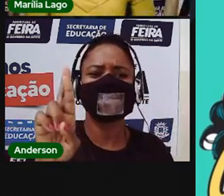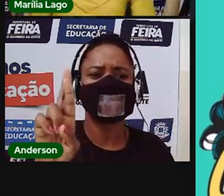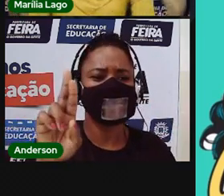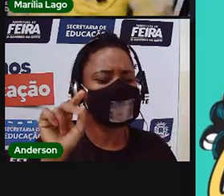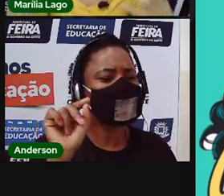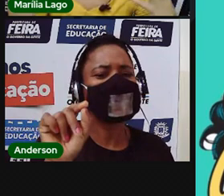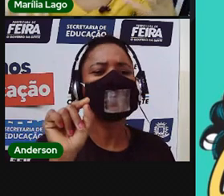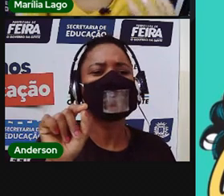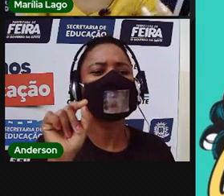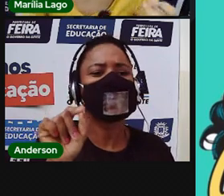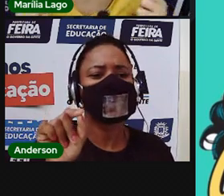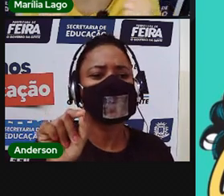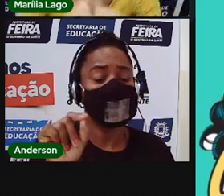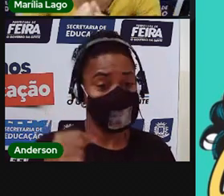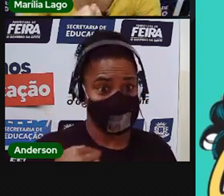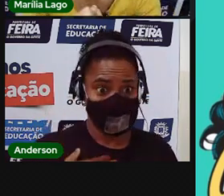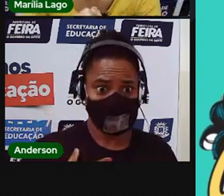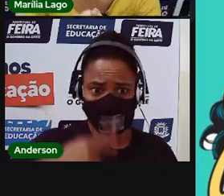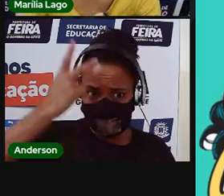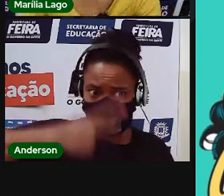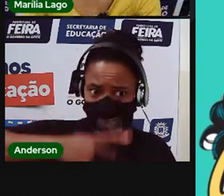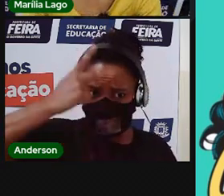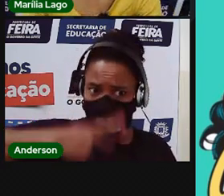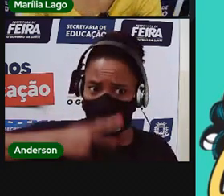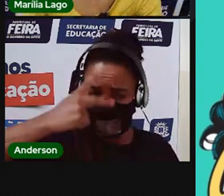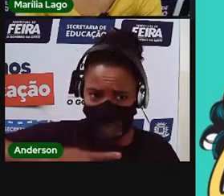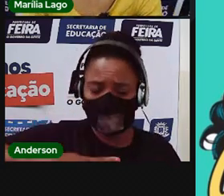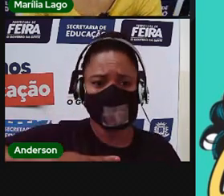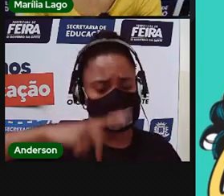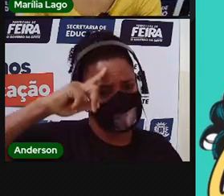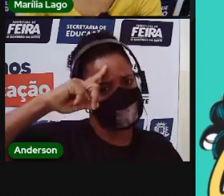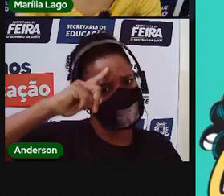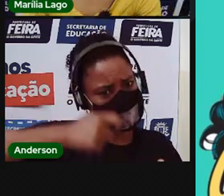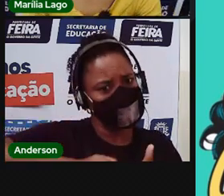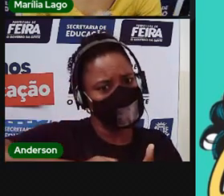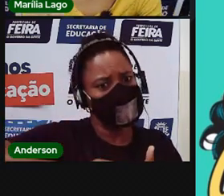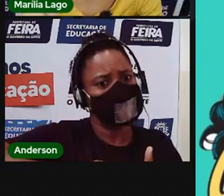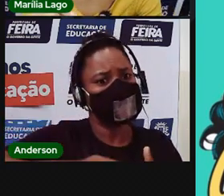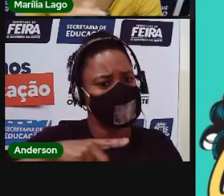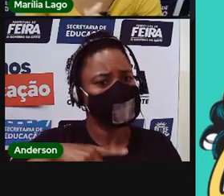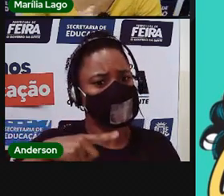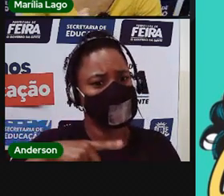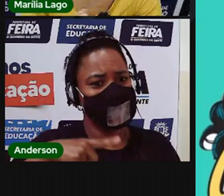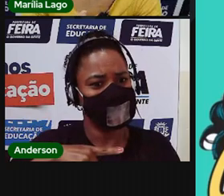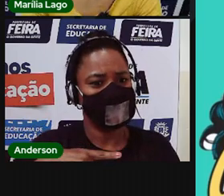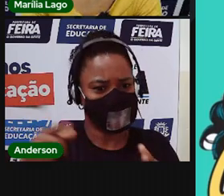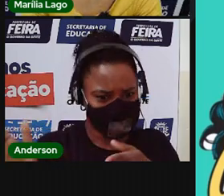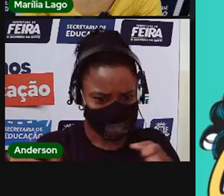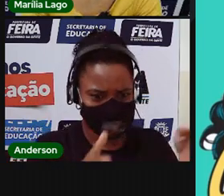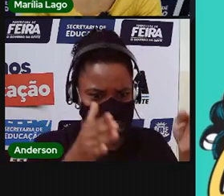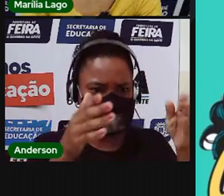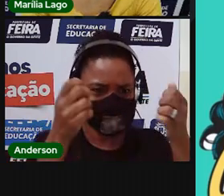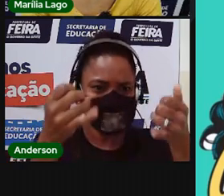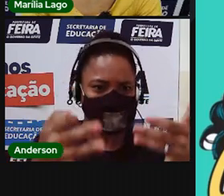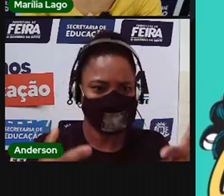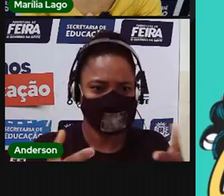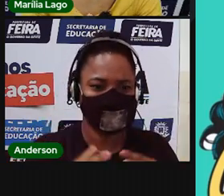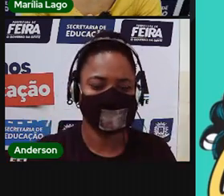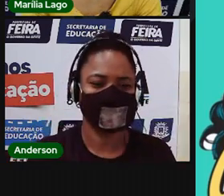resgatar esse seu poder de decisão, né? Pode passar o slide.